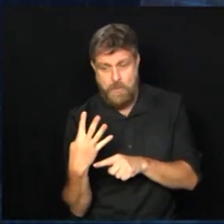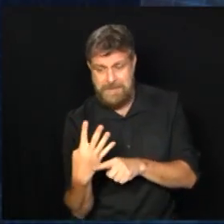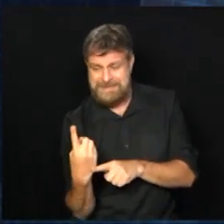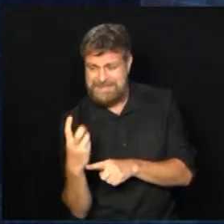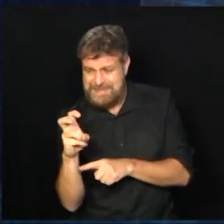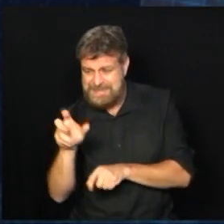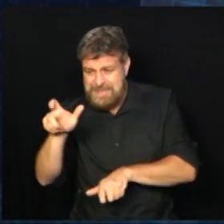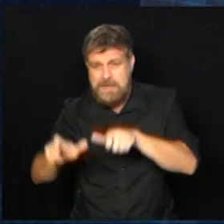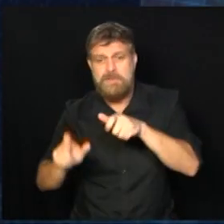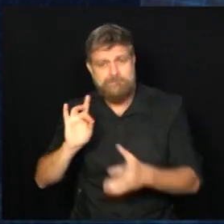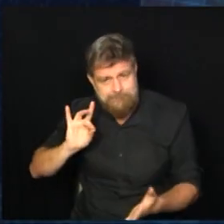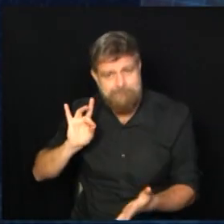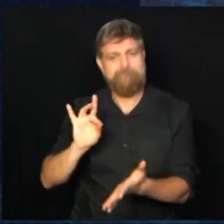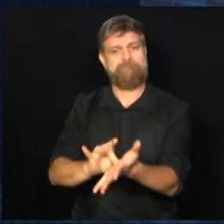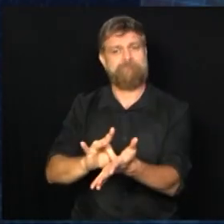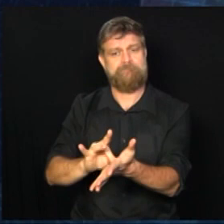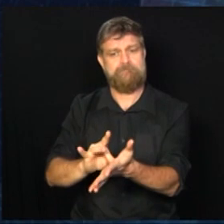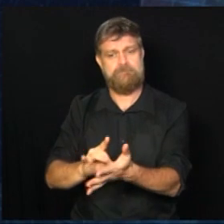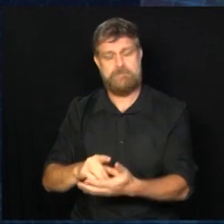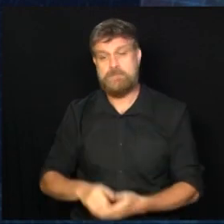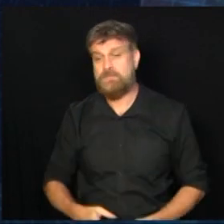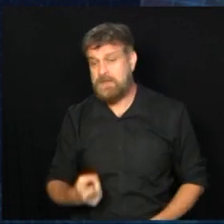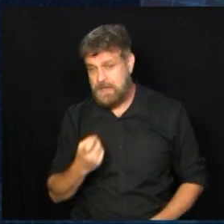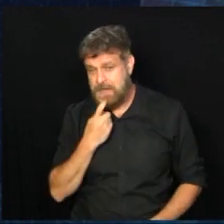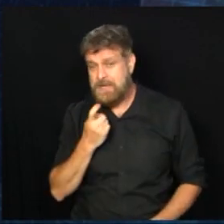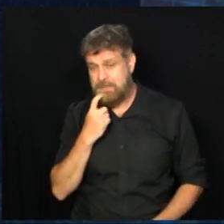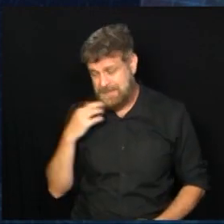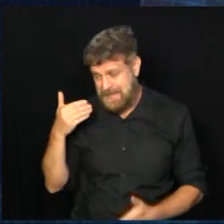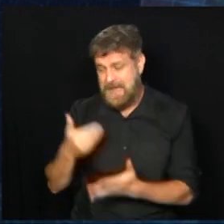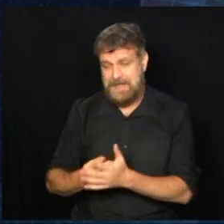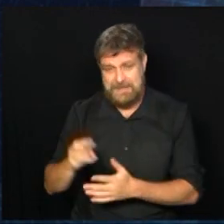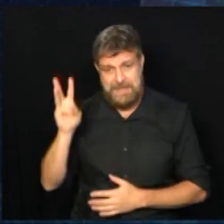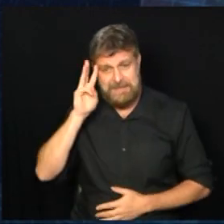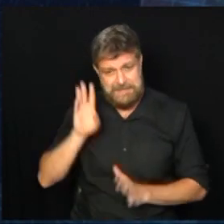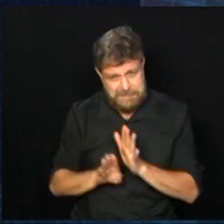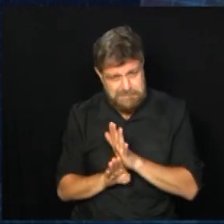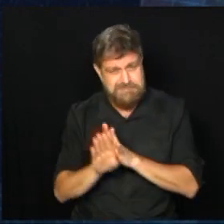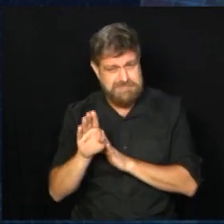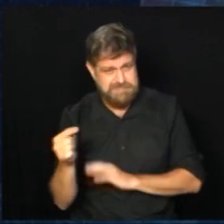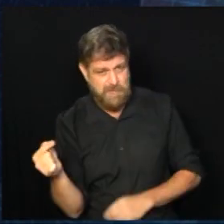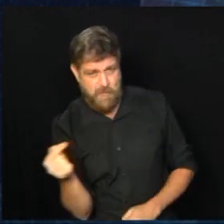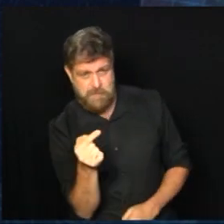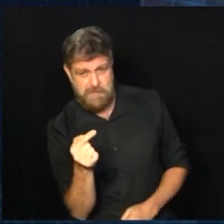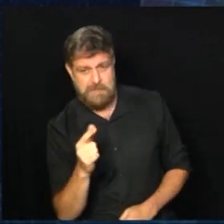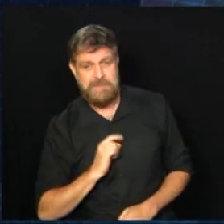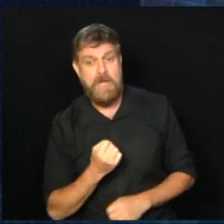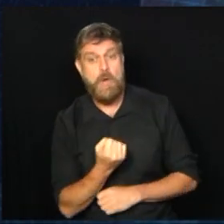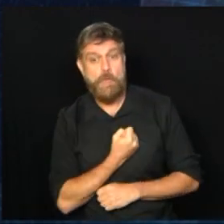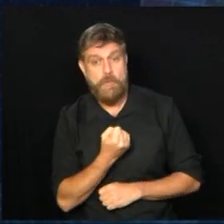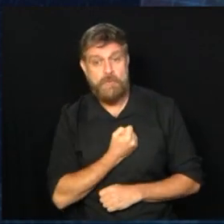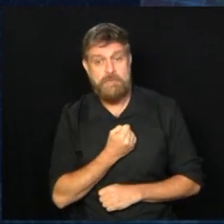372.415 casos confirmados e Campinas, até esta terça-feira, tinha um total de